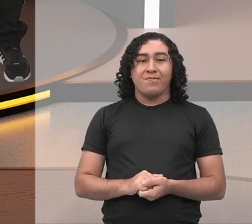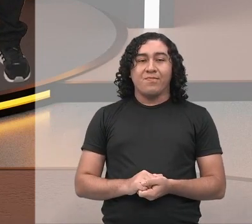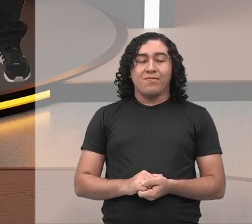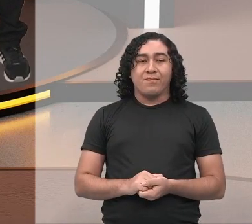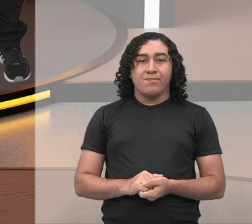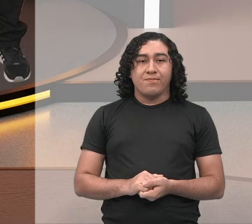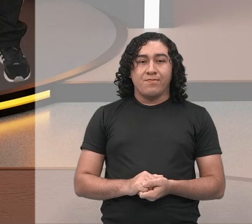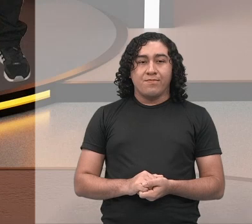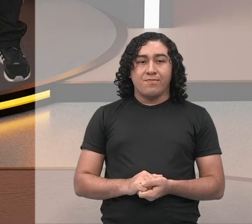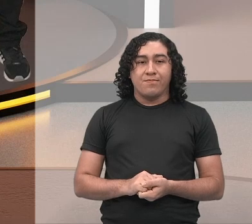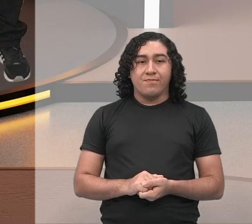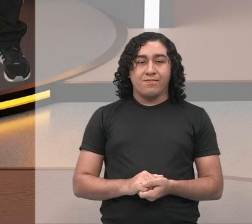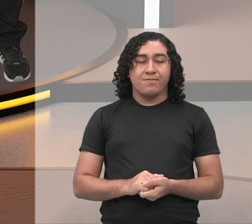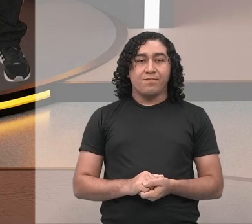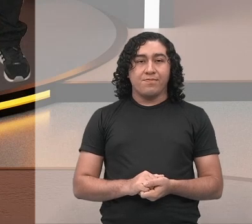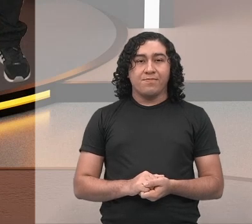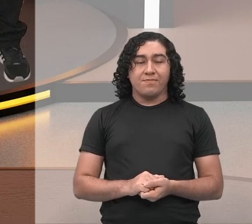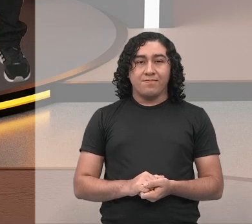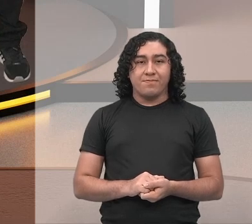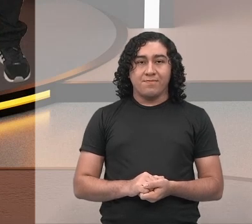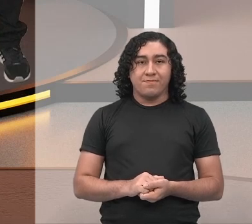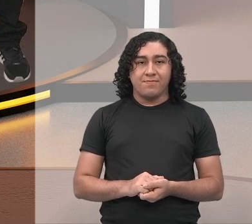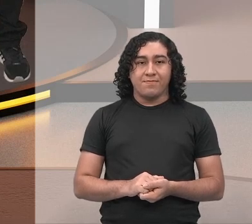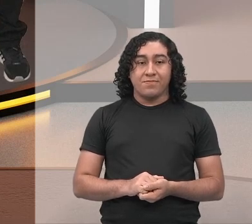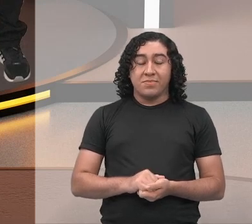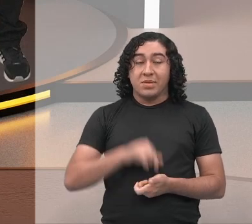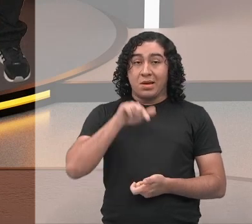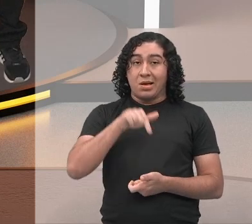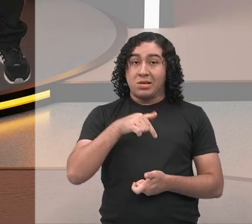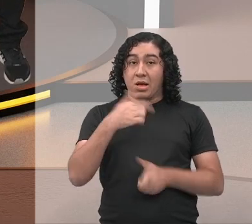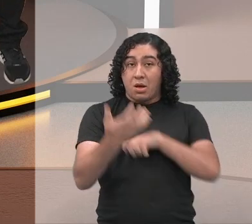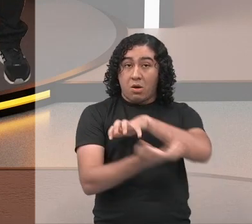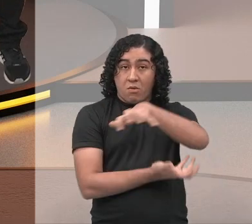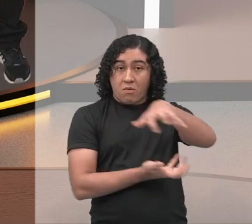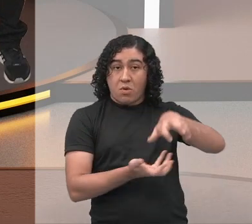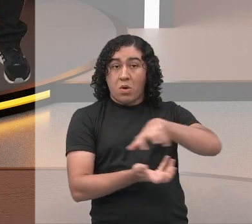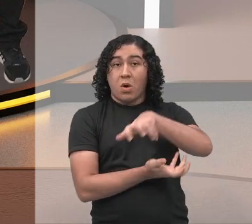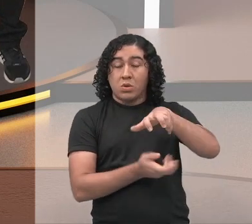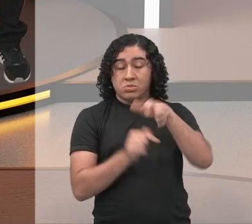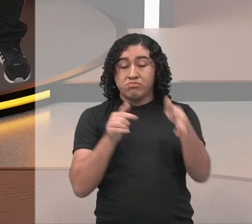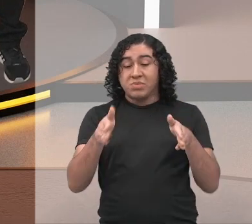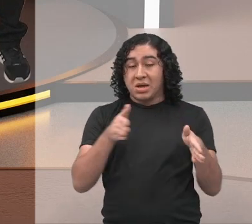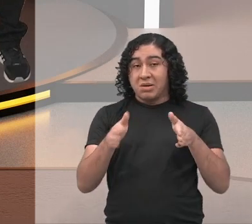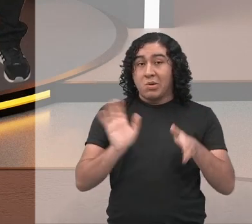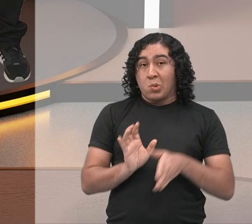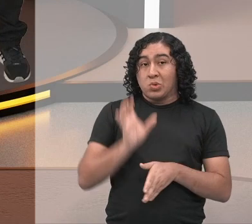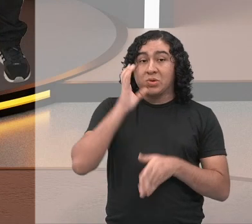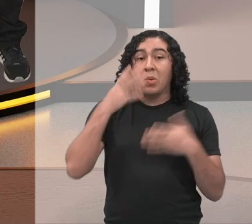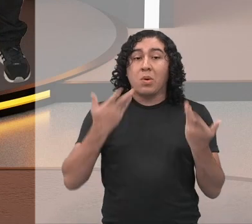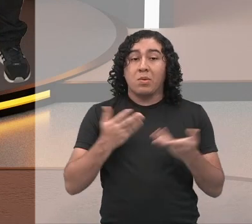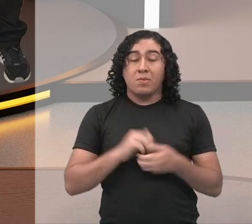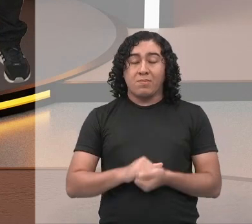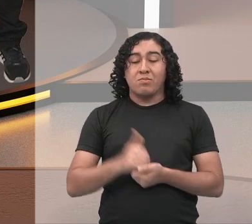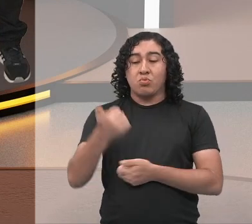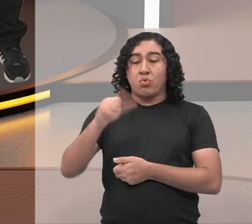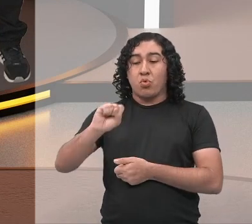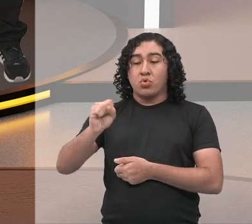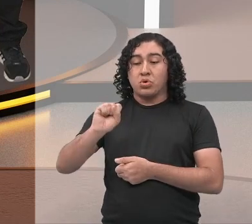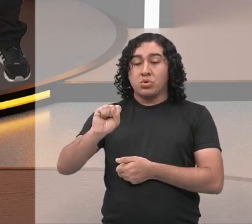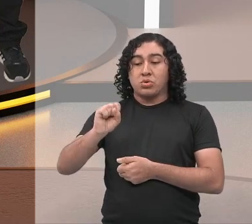gente. A cabanagem foi a revolta popular do período regencial, que ocorreu entre os anos de